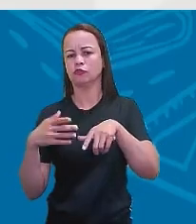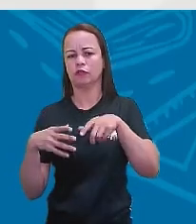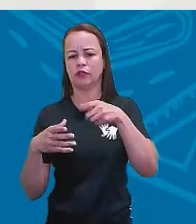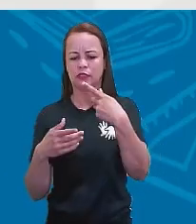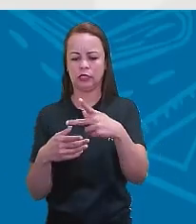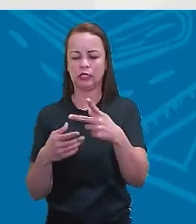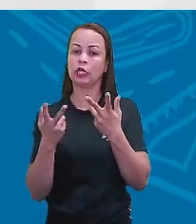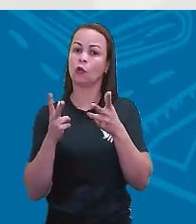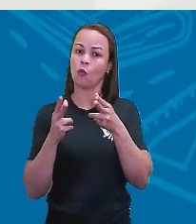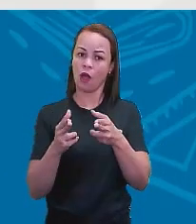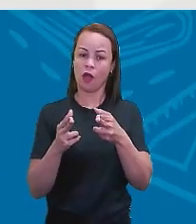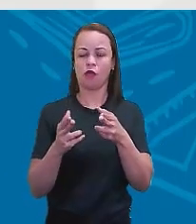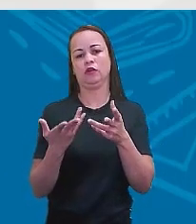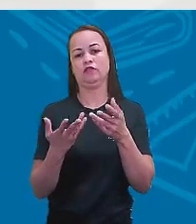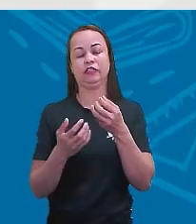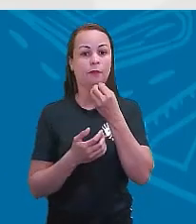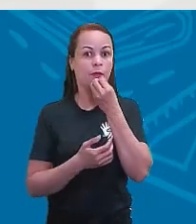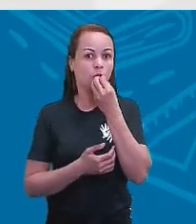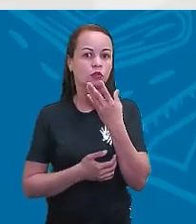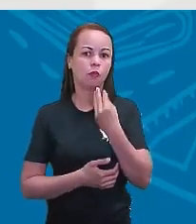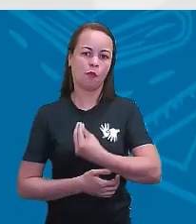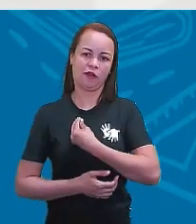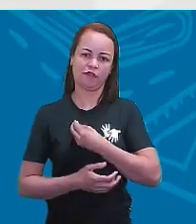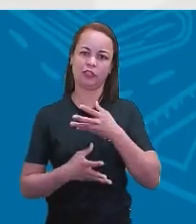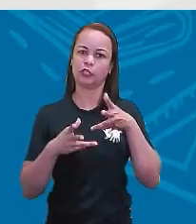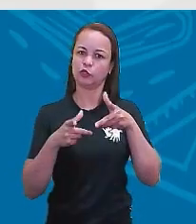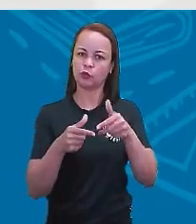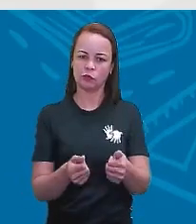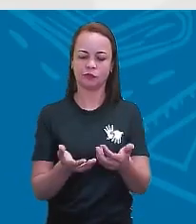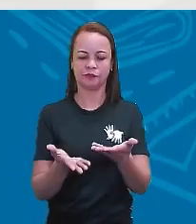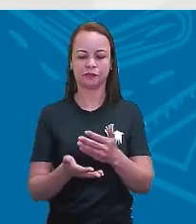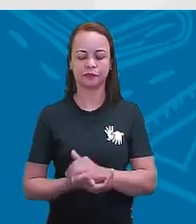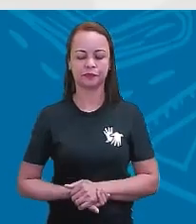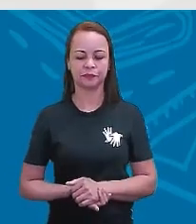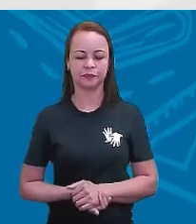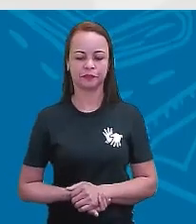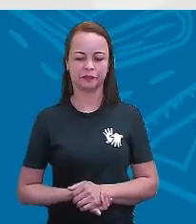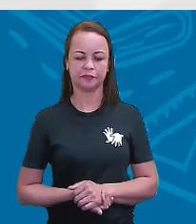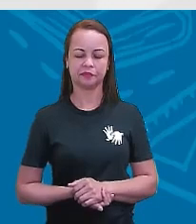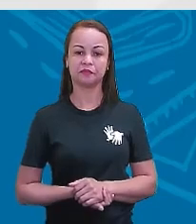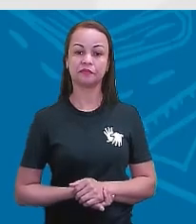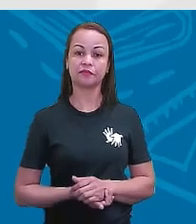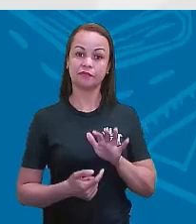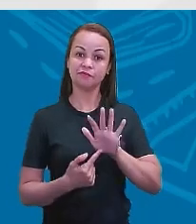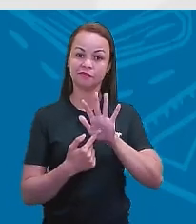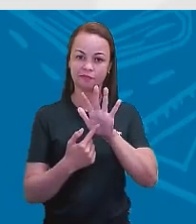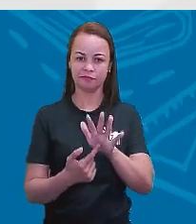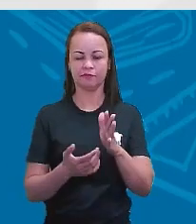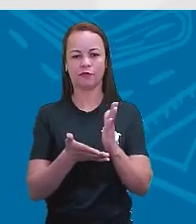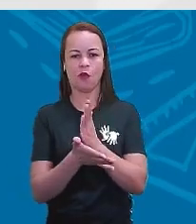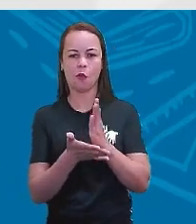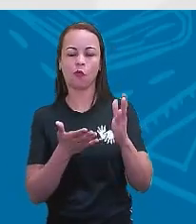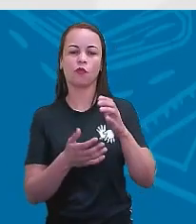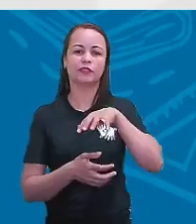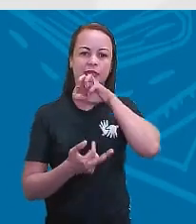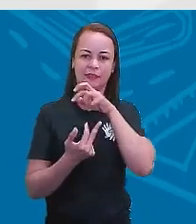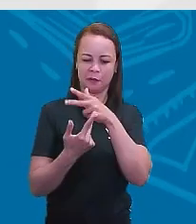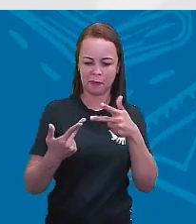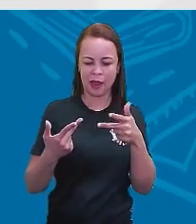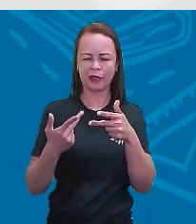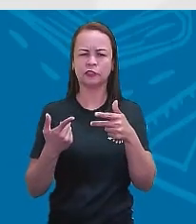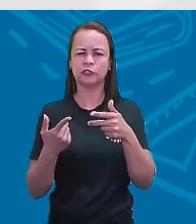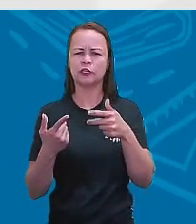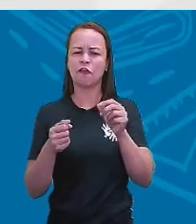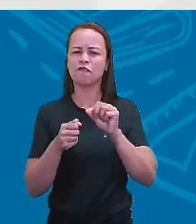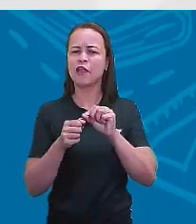imagem. Vai ser bem útil para a vida de todo mundo, hein? E aqui eu trouxe alguns animaizinhos feitos com,